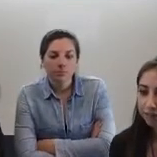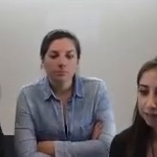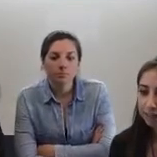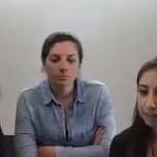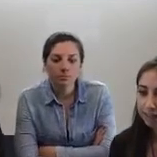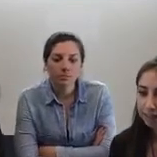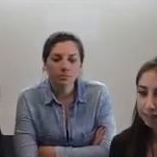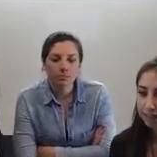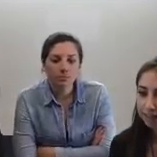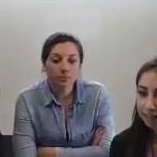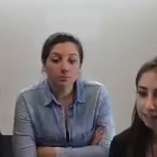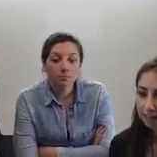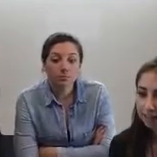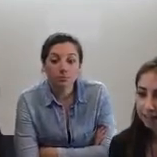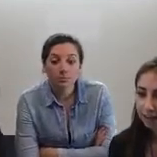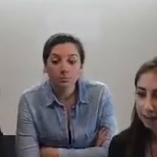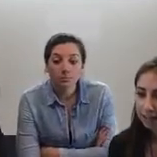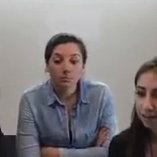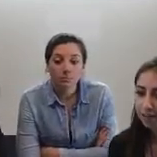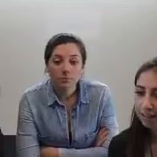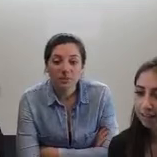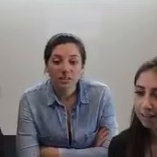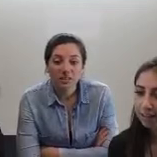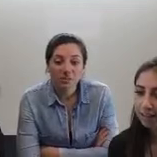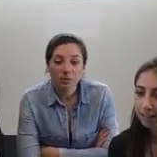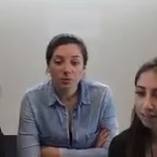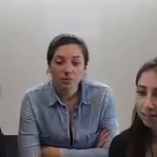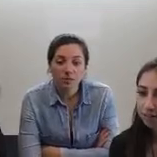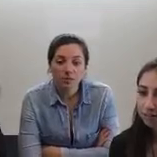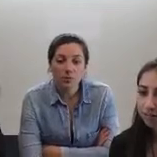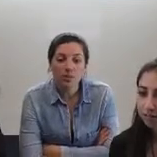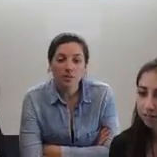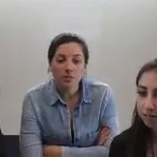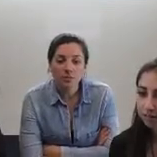Então, gente, foi de... Ali, ó.